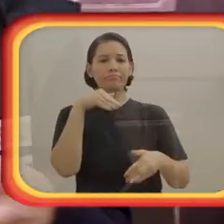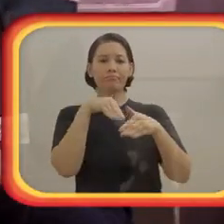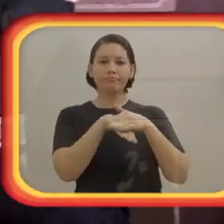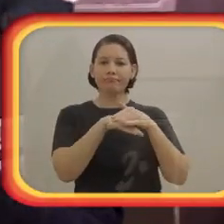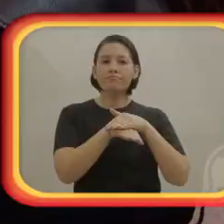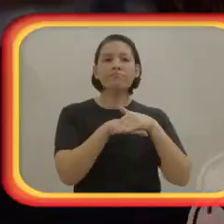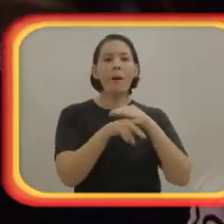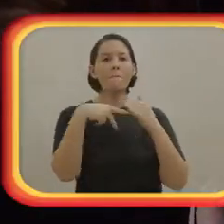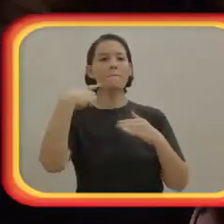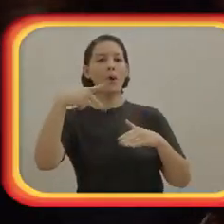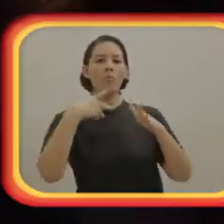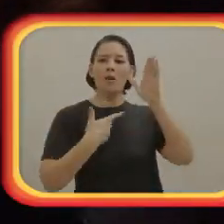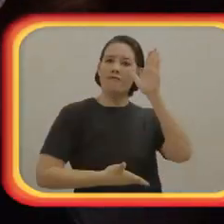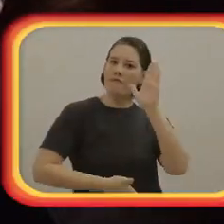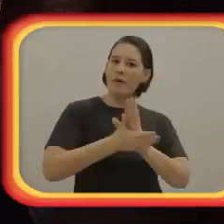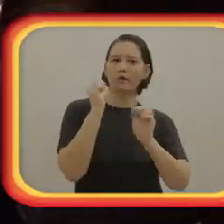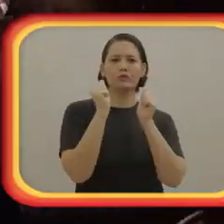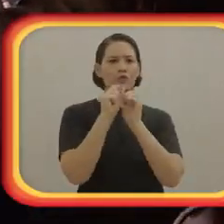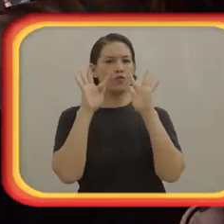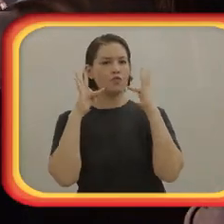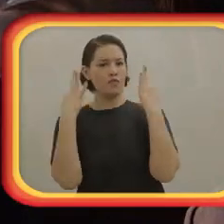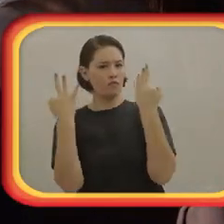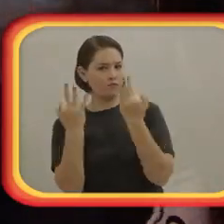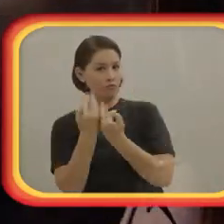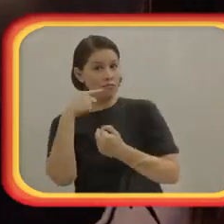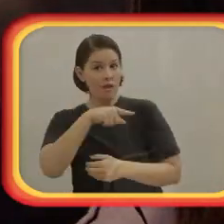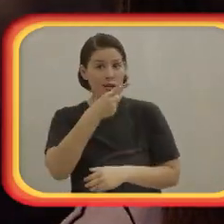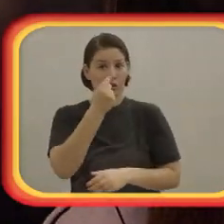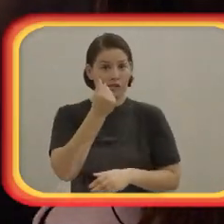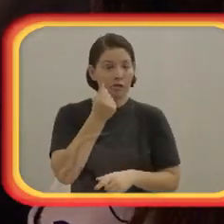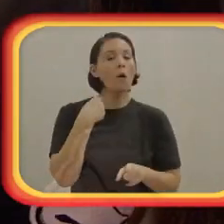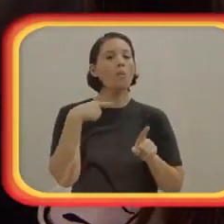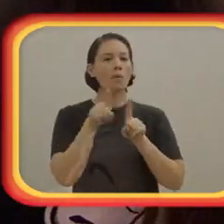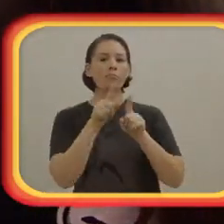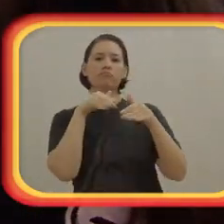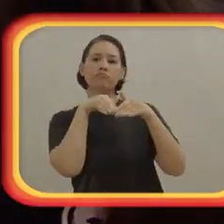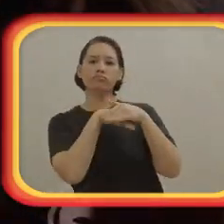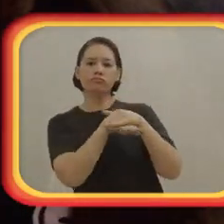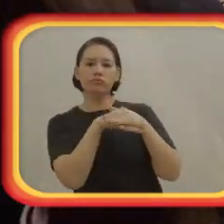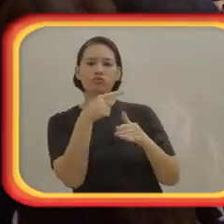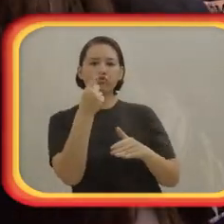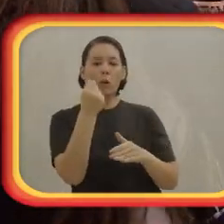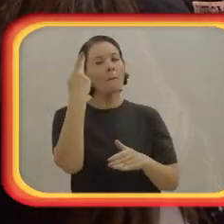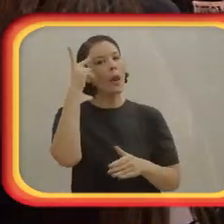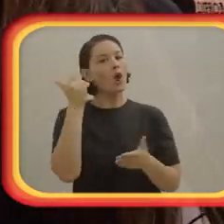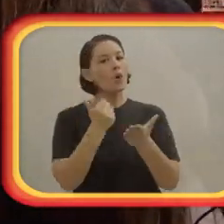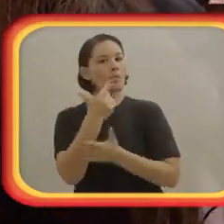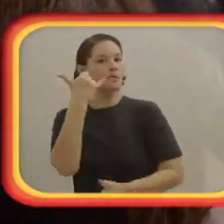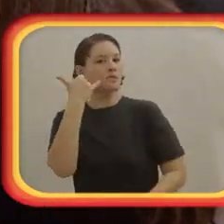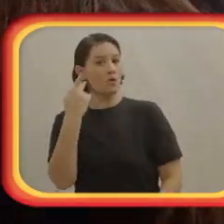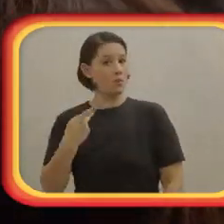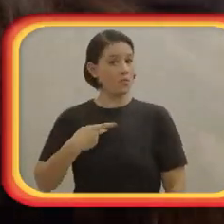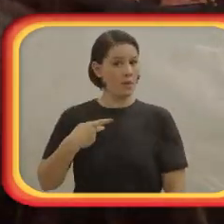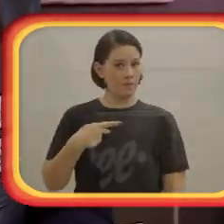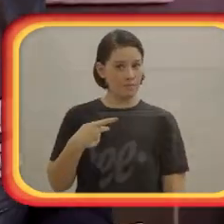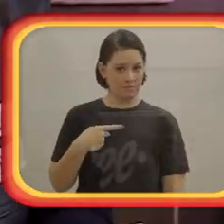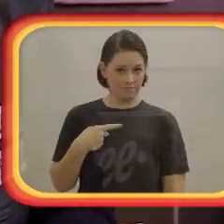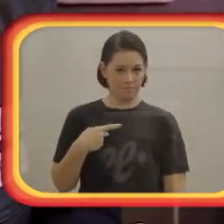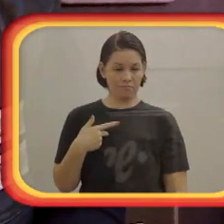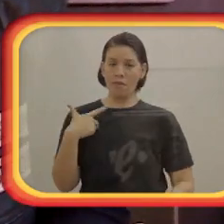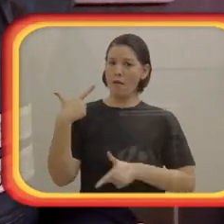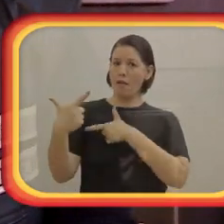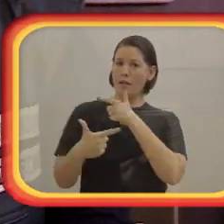bem limpo. Com o dinheiro que eu ganho aqui, eu vou fazer uma poupança para viajar com a minha